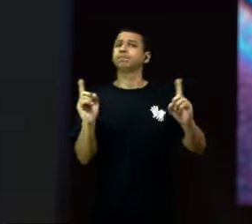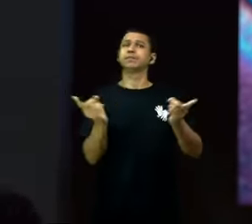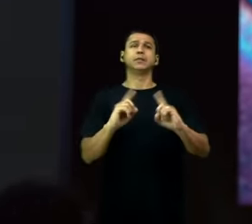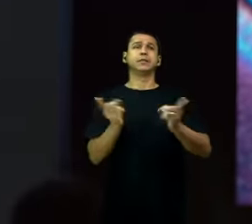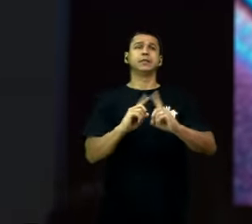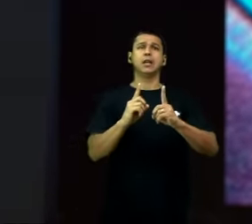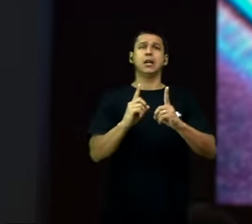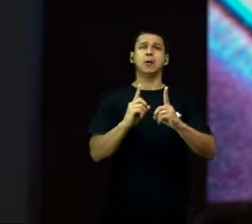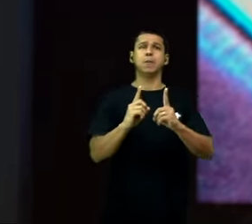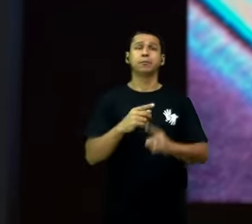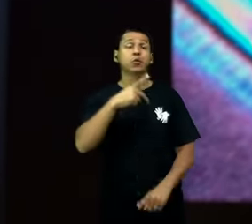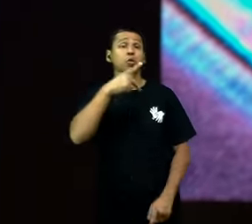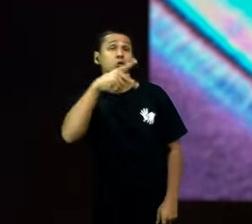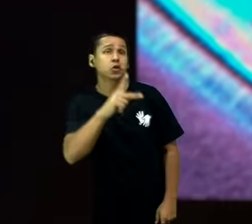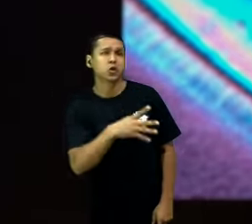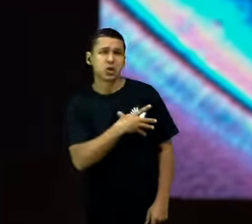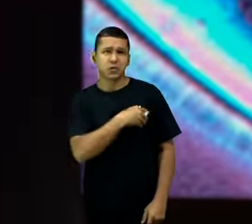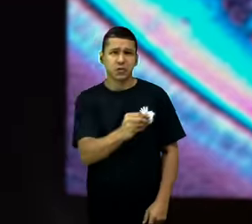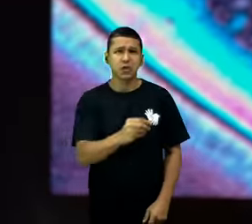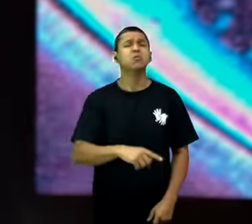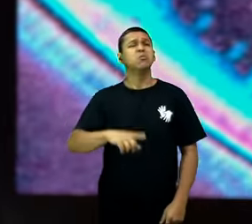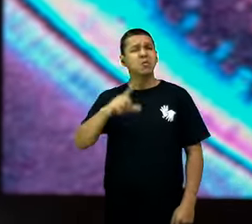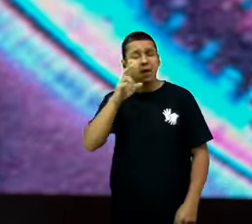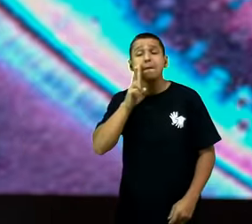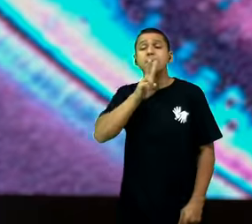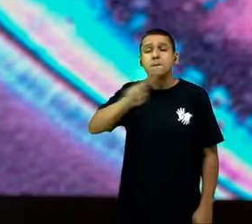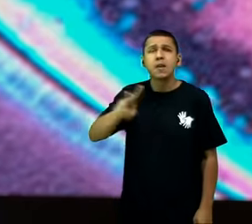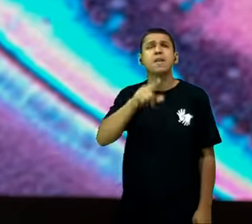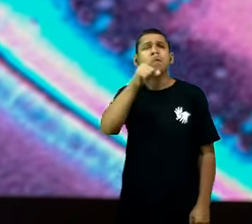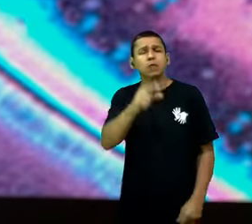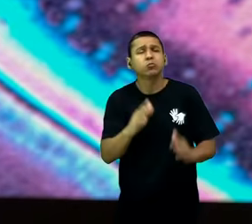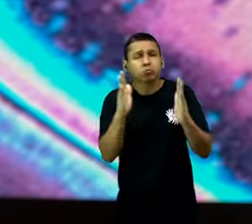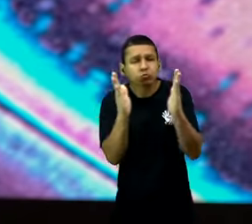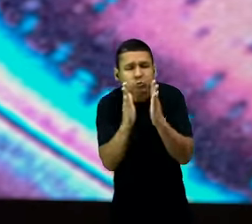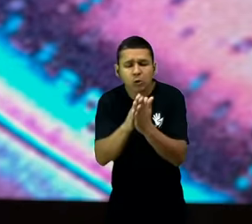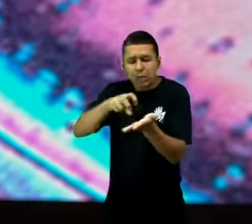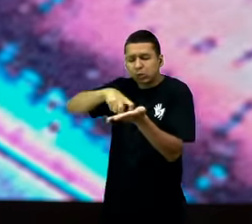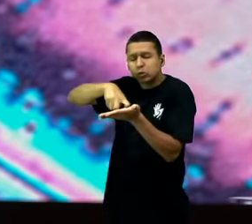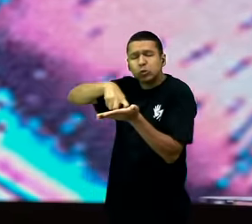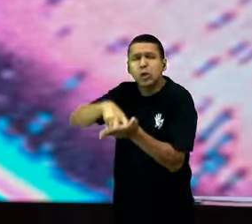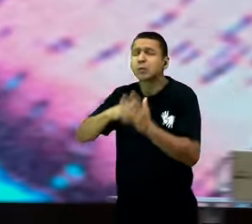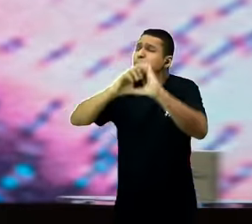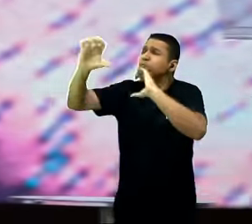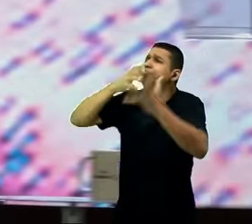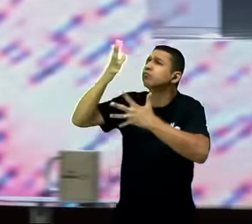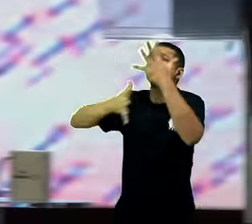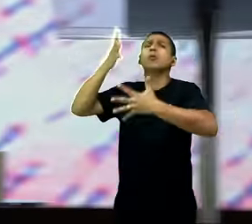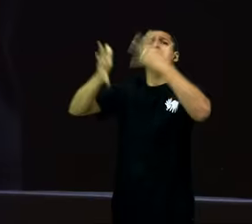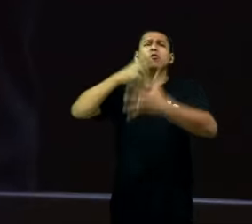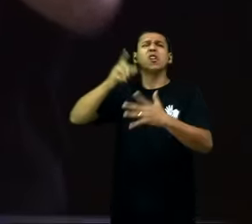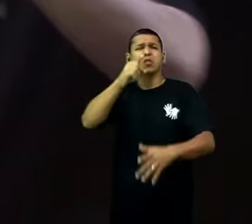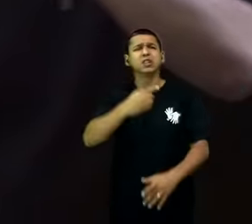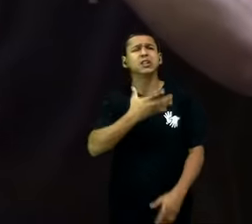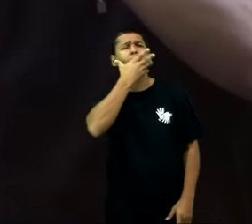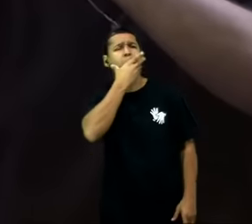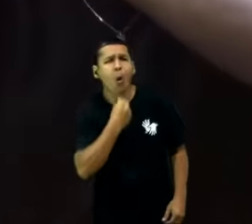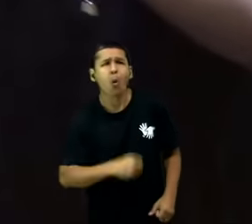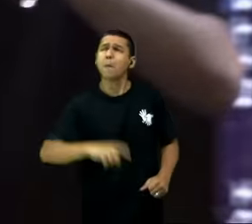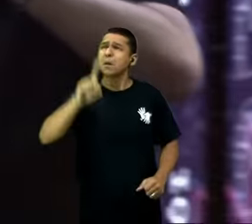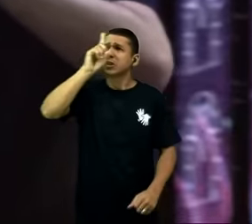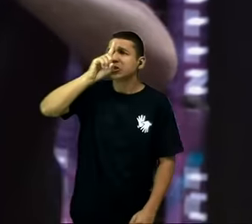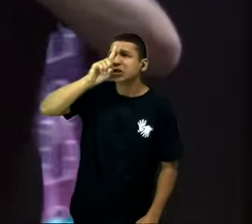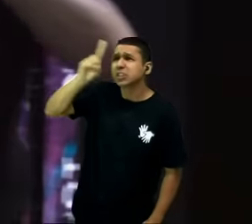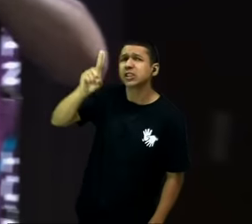orar, deixa teu filho ver você cantar, deixa teu filho ver você lendo a Bíblia. Mostra para ele que tu é homem de Deus. Quem está ouvindo aqui, mostra para ela que tu é mulher de